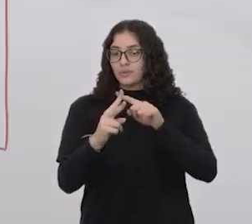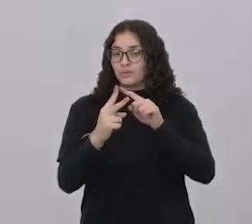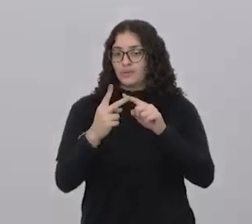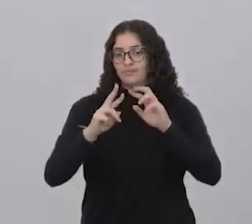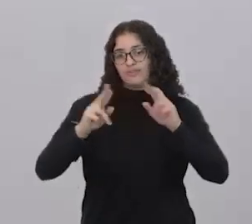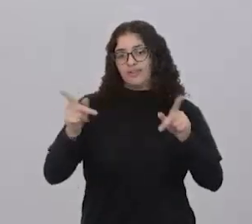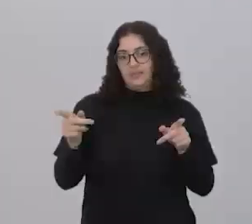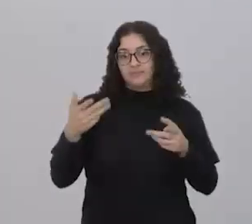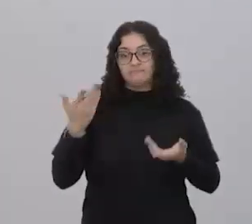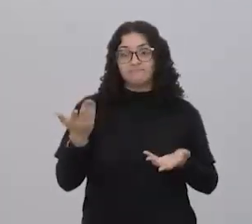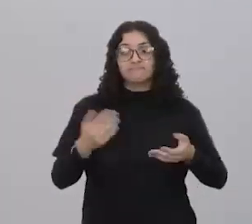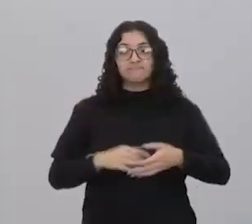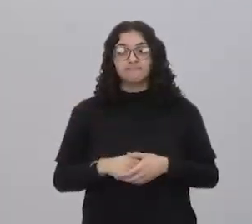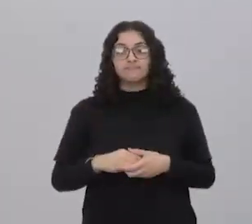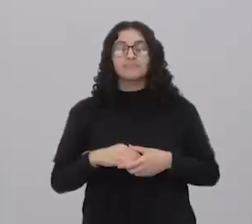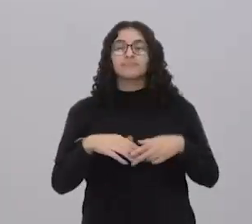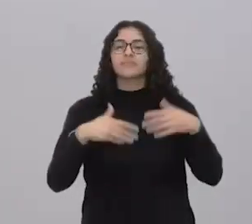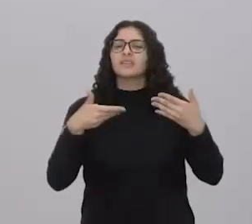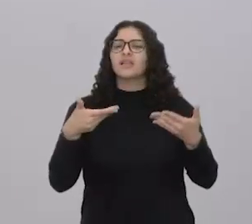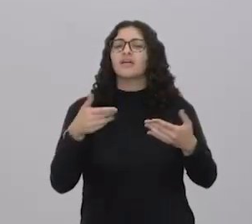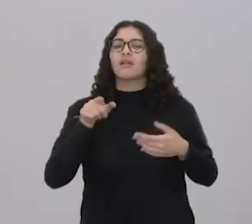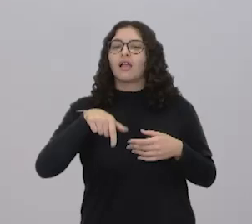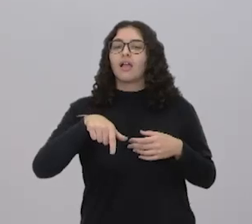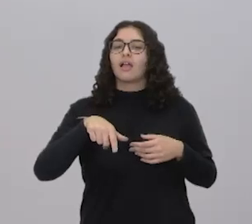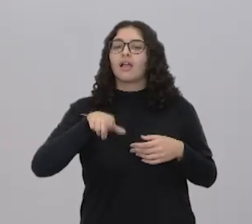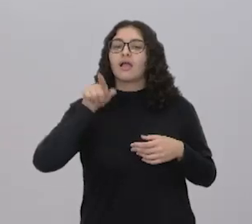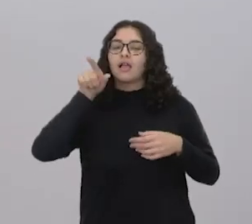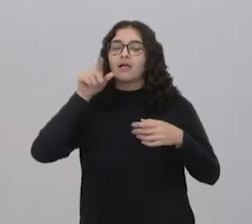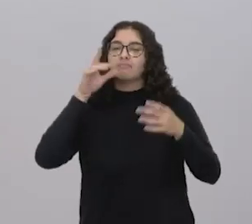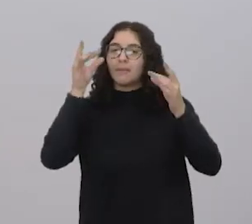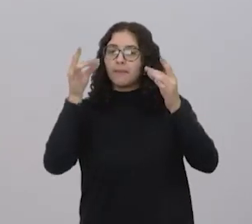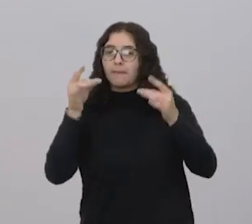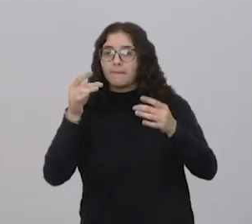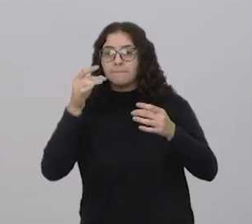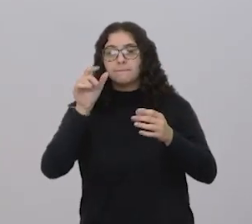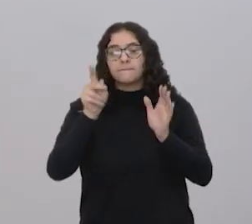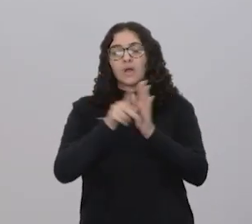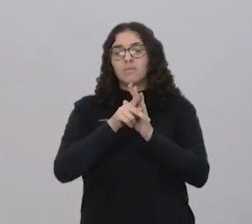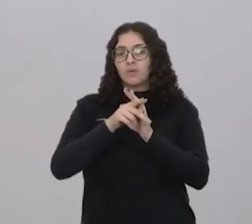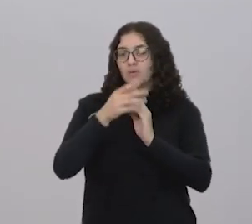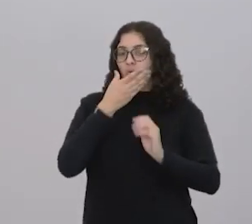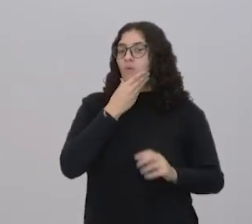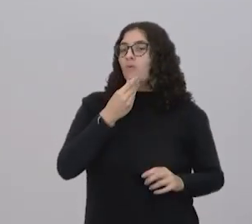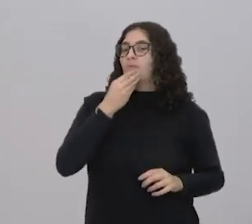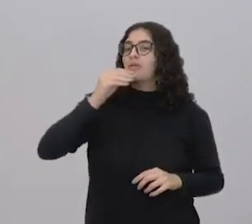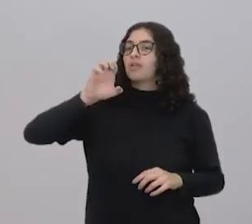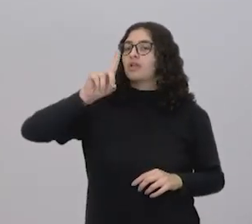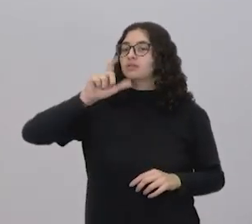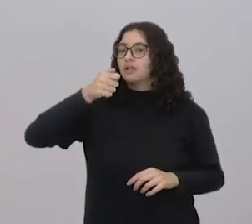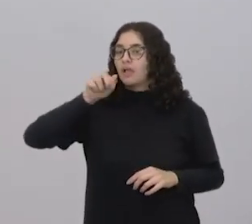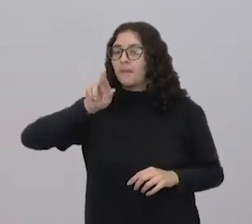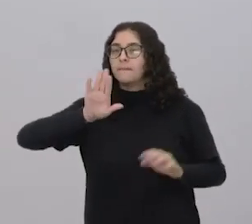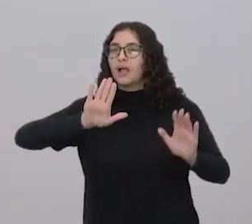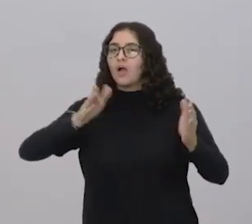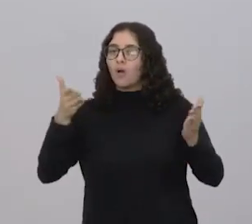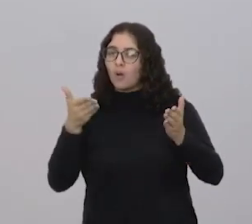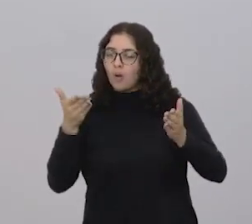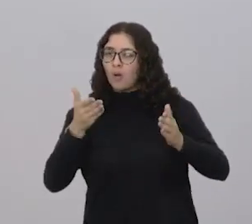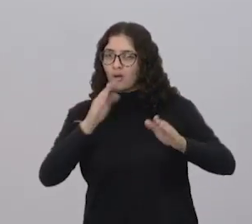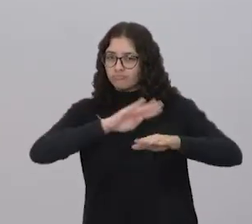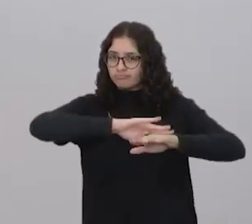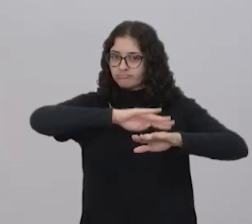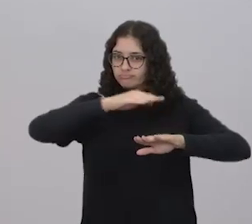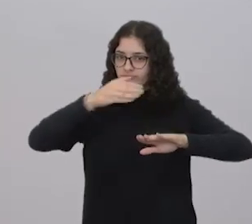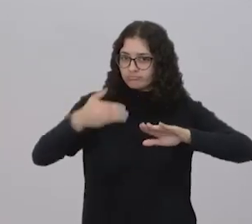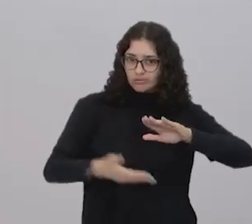enfim. Então, aqui é um relato, agora trazendo para a nossa contemporaneidade, né? Porque nas aulas anteriores